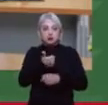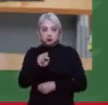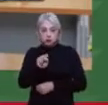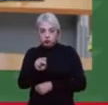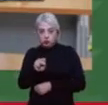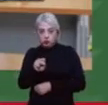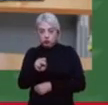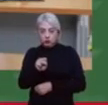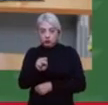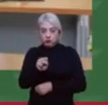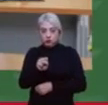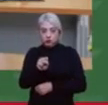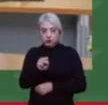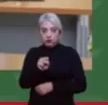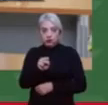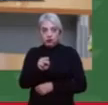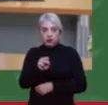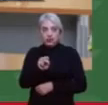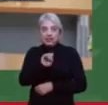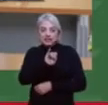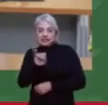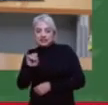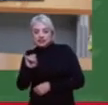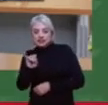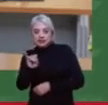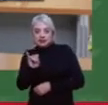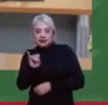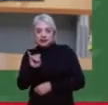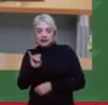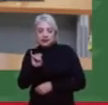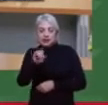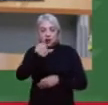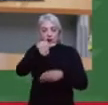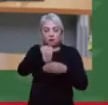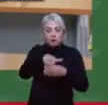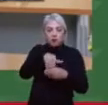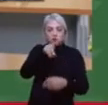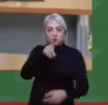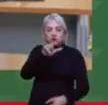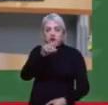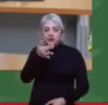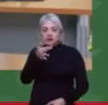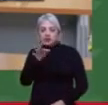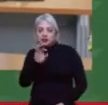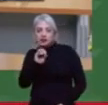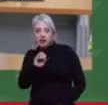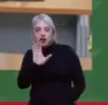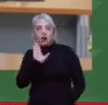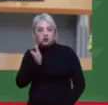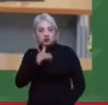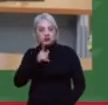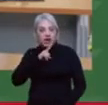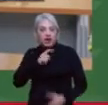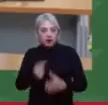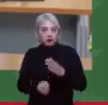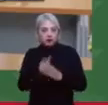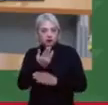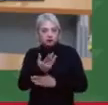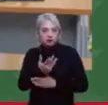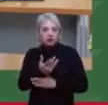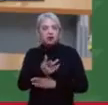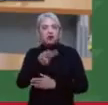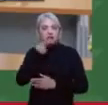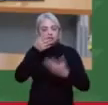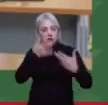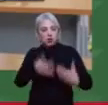2018, se o voto do distritão tivesse já em curso, ou seja, como diz a